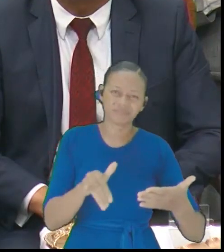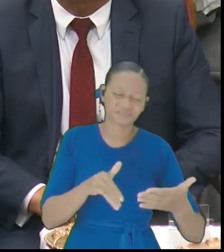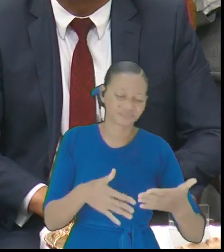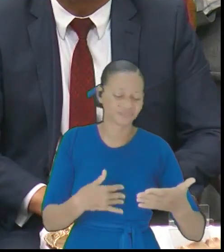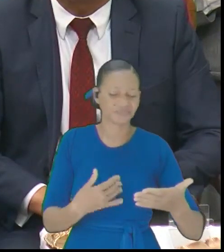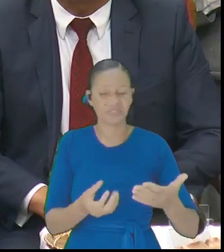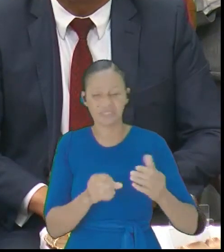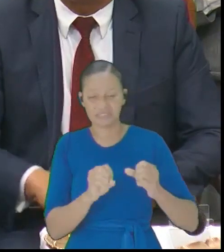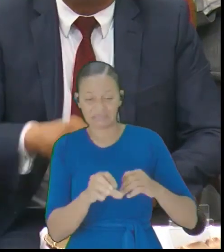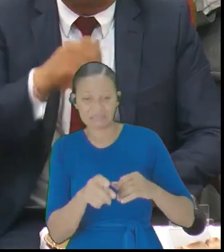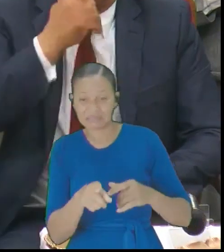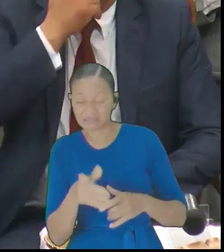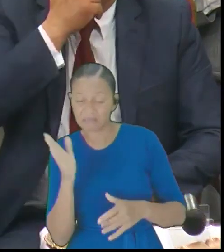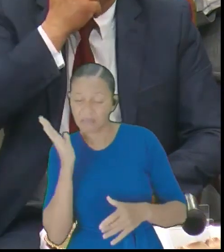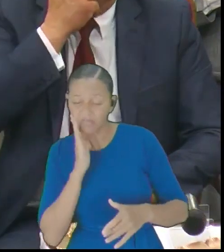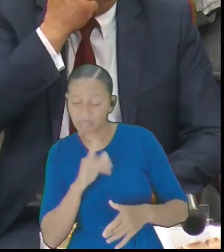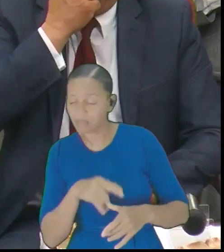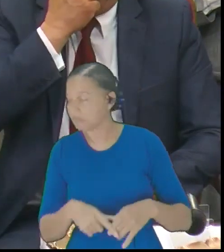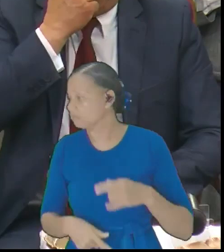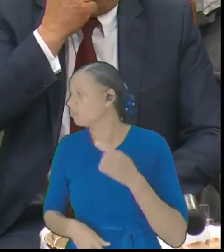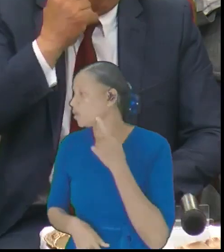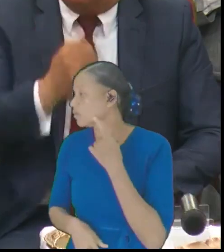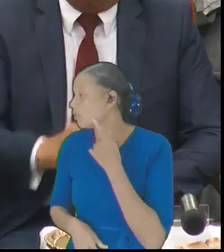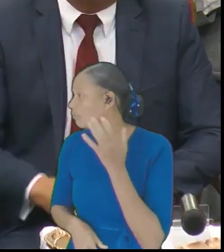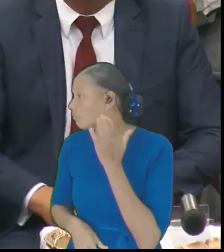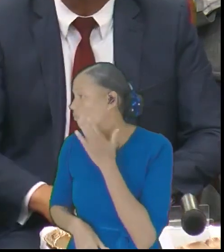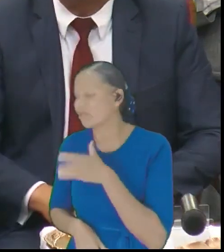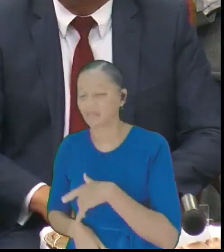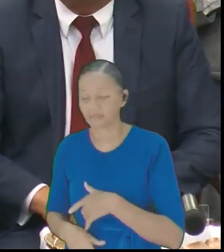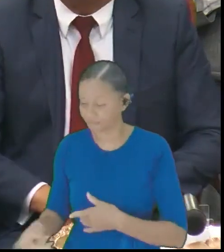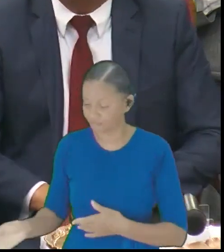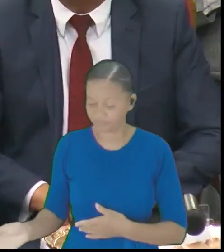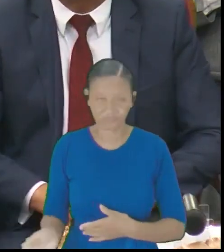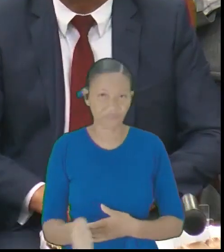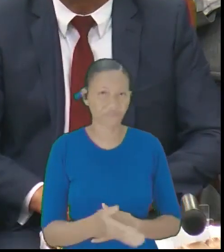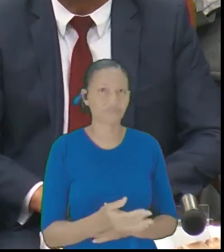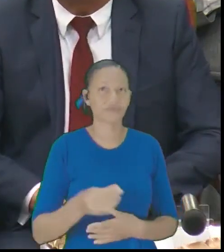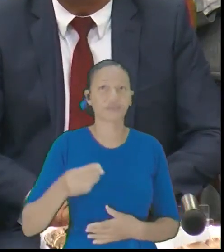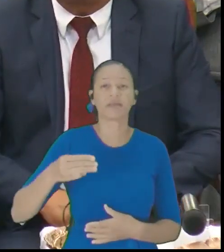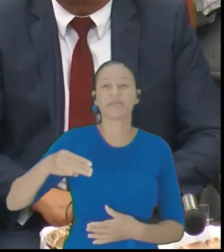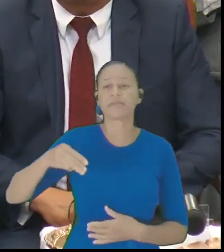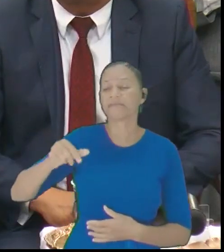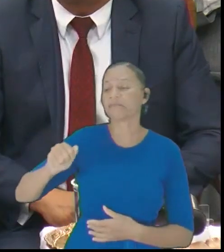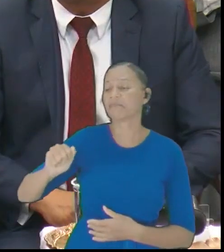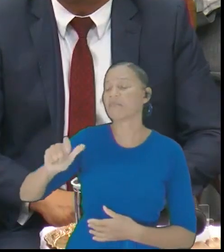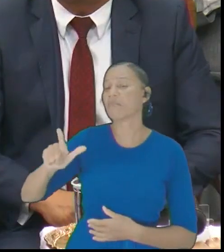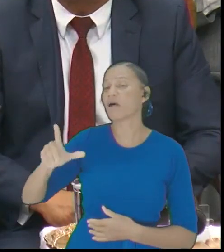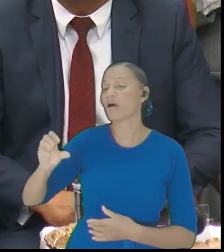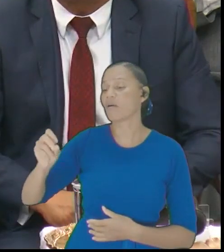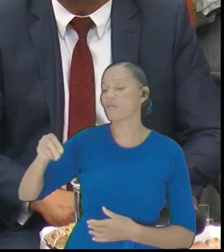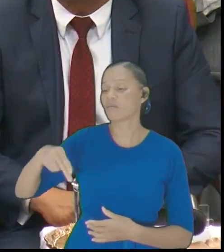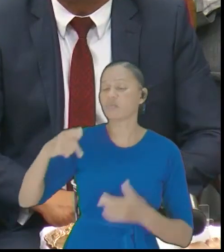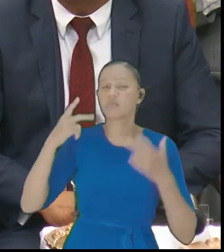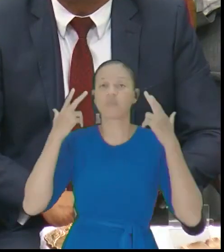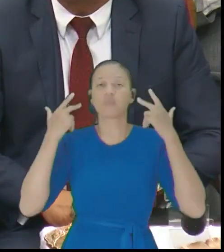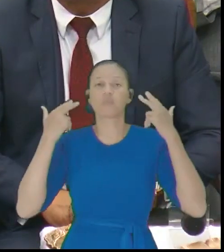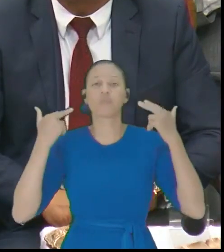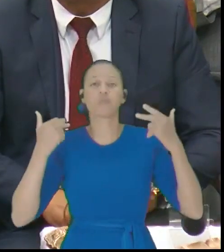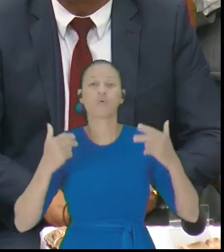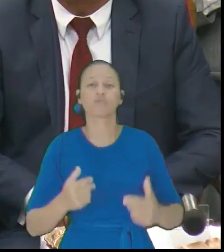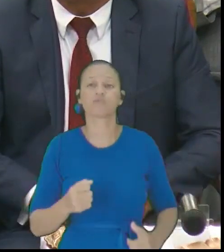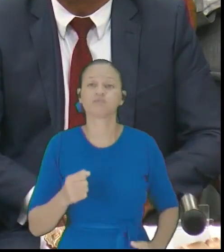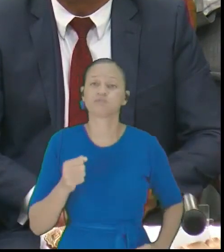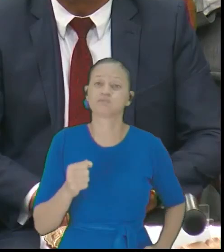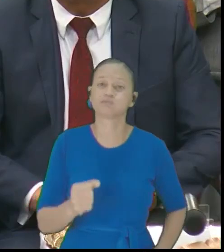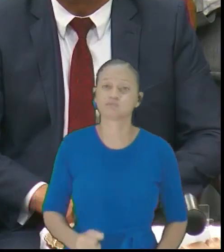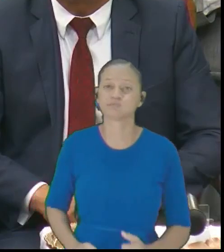se bater de um lado, oferece o outro. Então pode ir tranquilo. Malco vai despreocupado, irmão. Quando